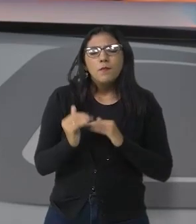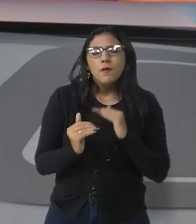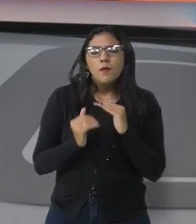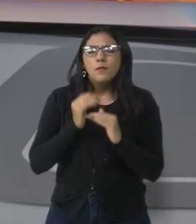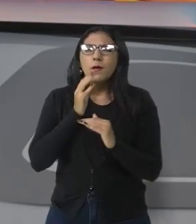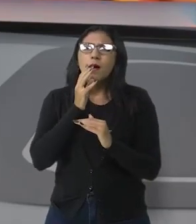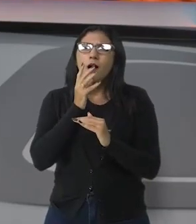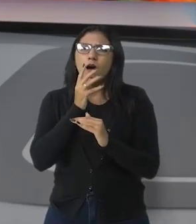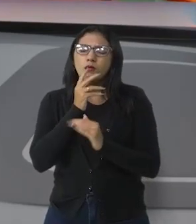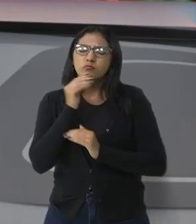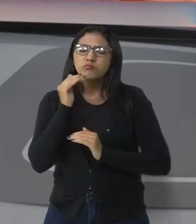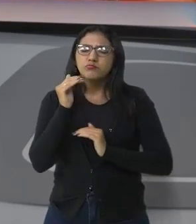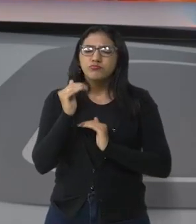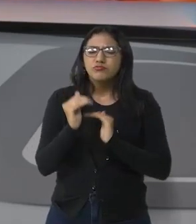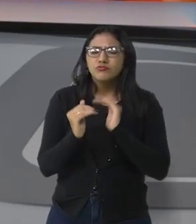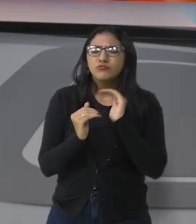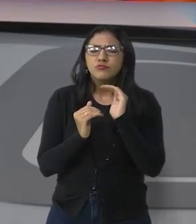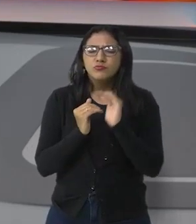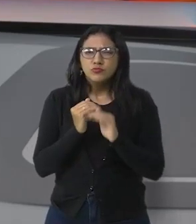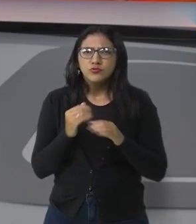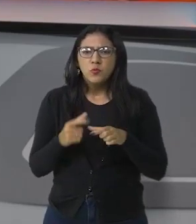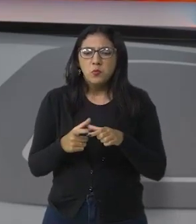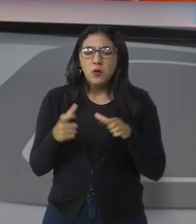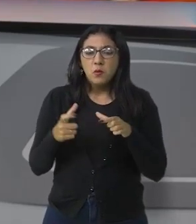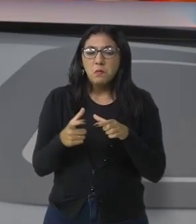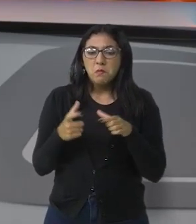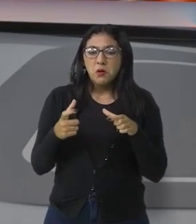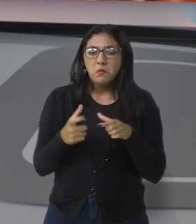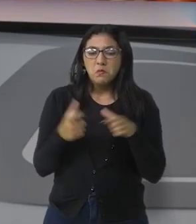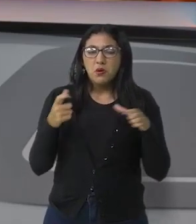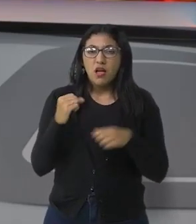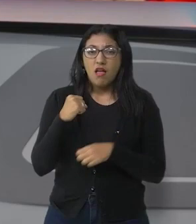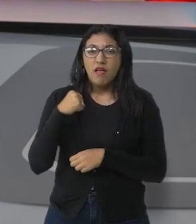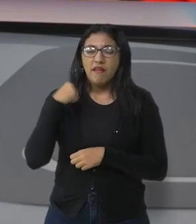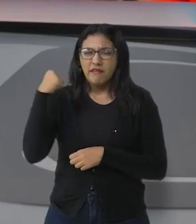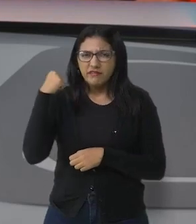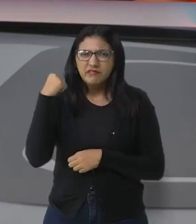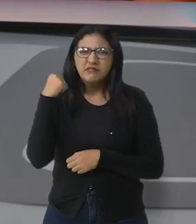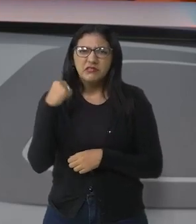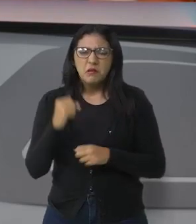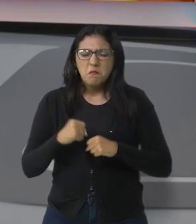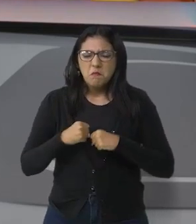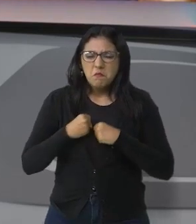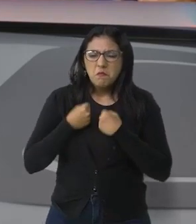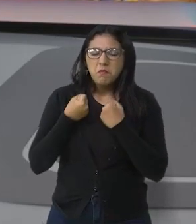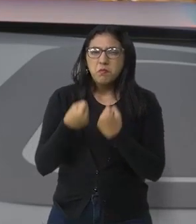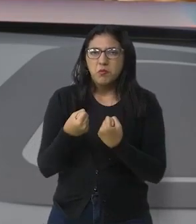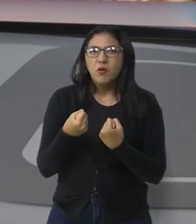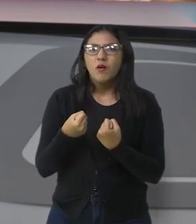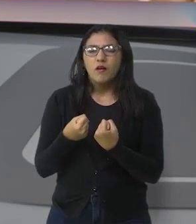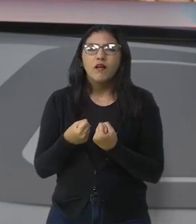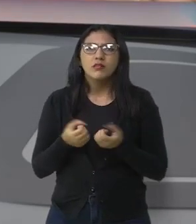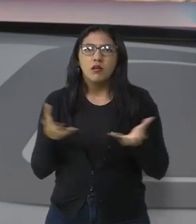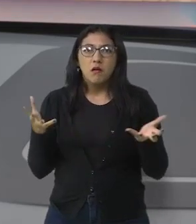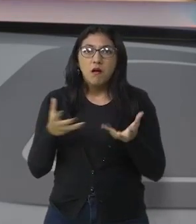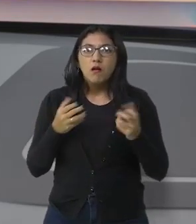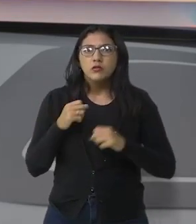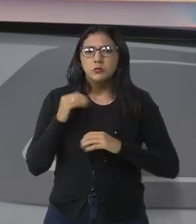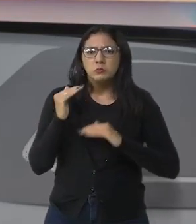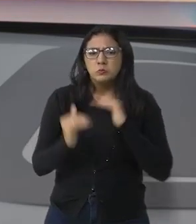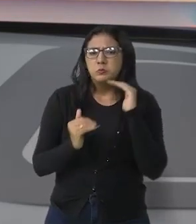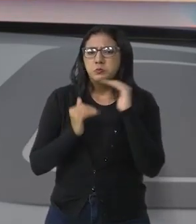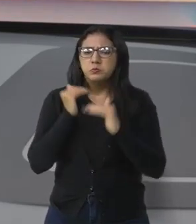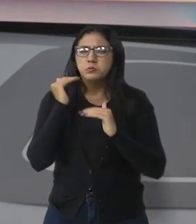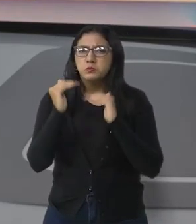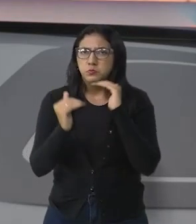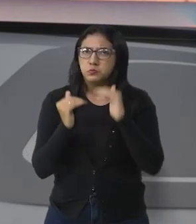novamente ressurgindo, resistindo aí às pressões do progresso, do chamado progresso e desenvolvimento que a gente tem aí do